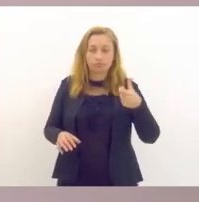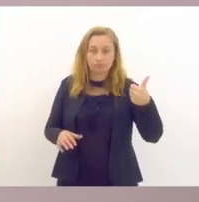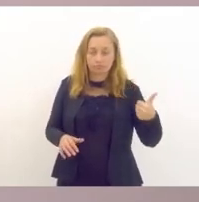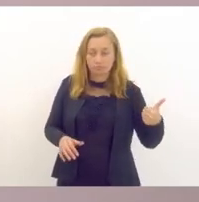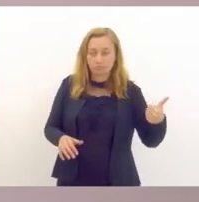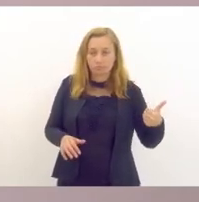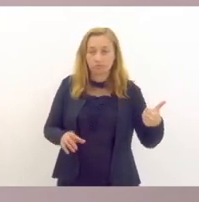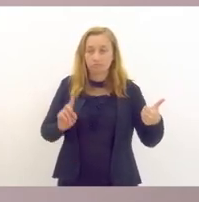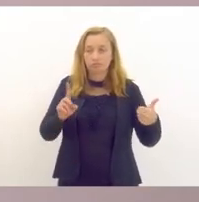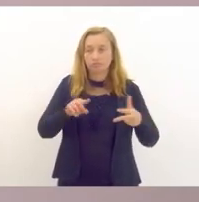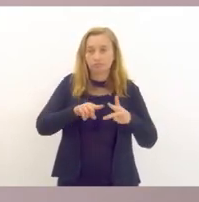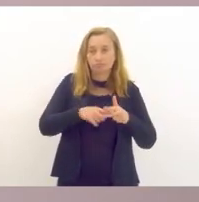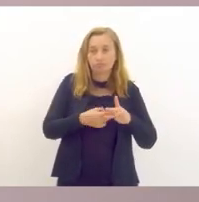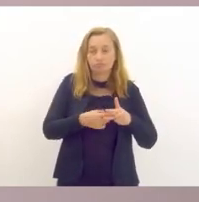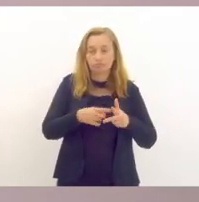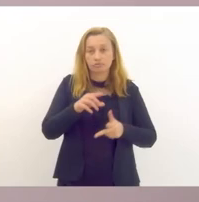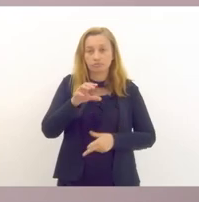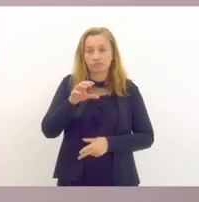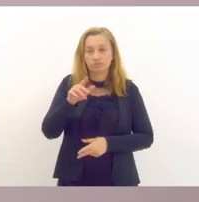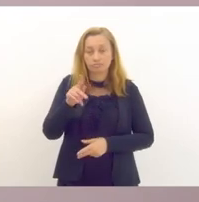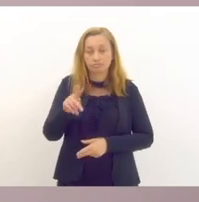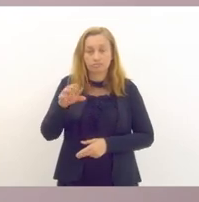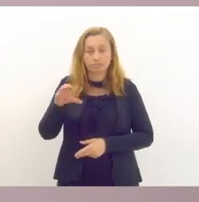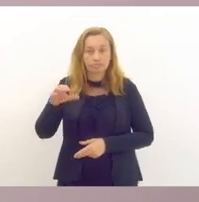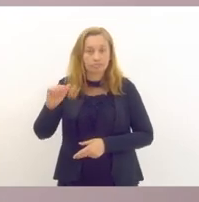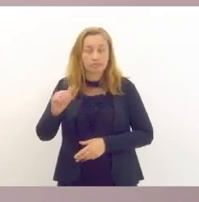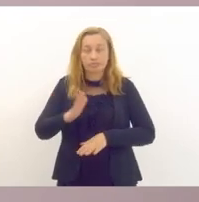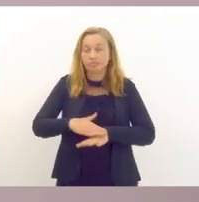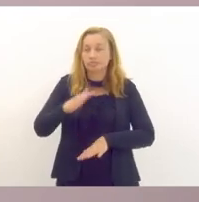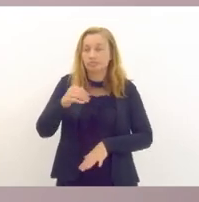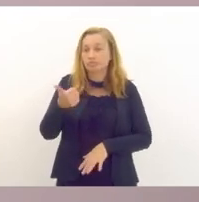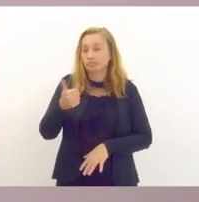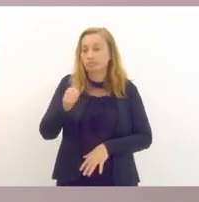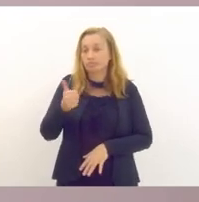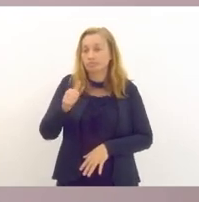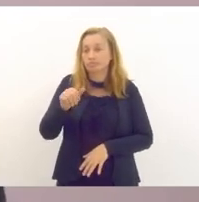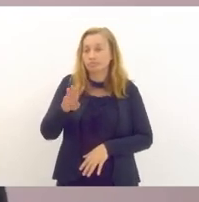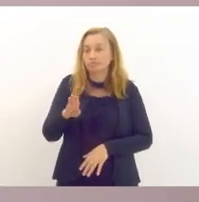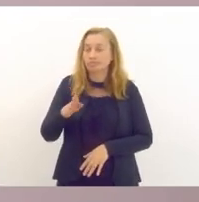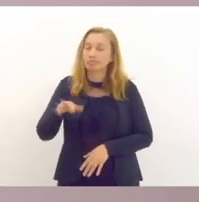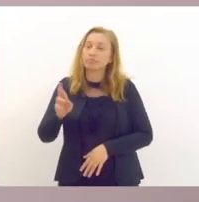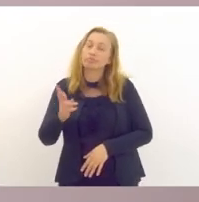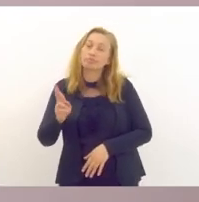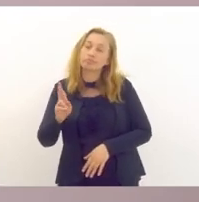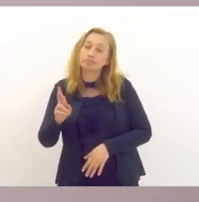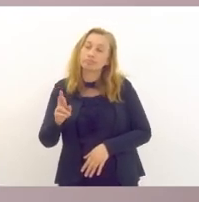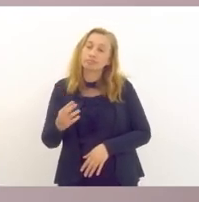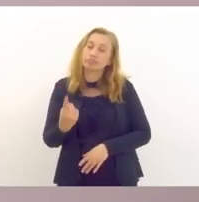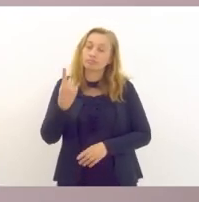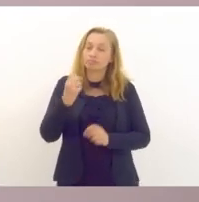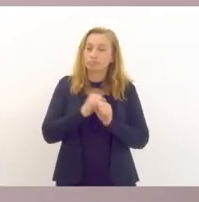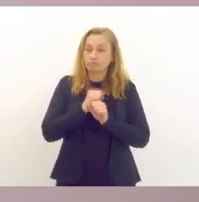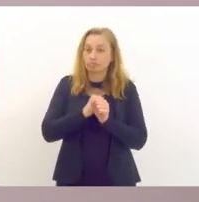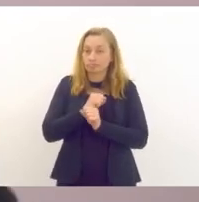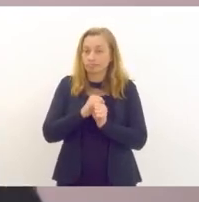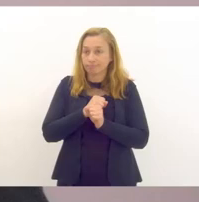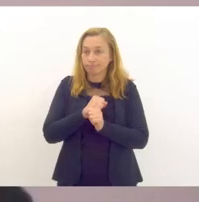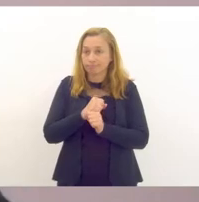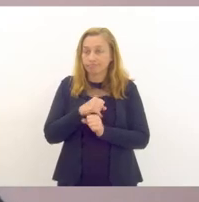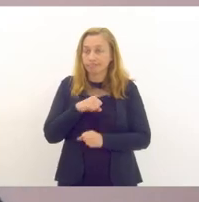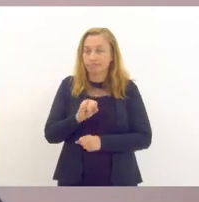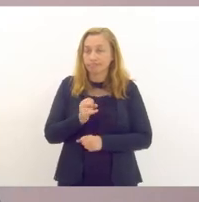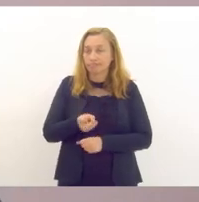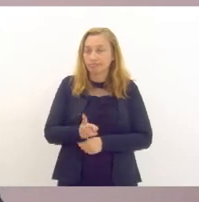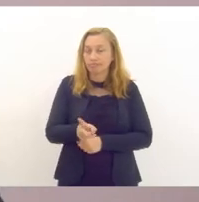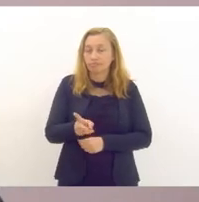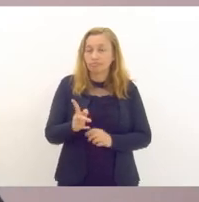IPCA isso significa mais de 11 bilhões de reais em um ano E se a gente não